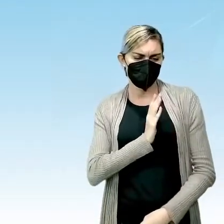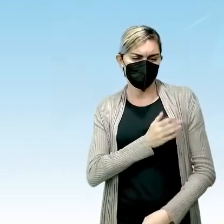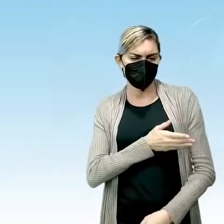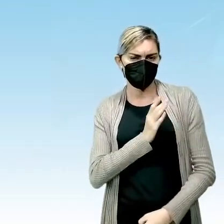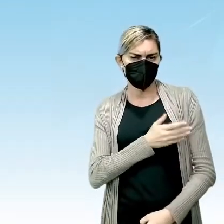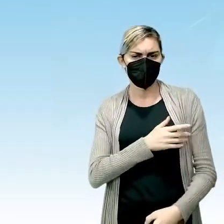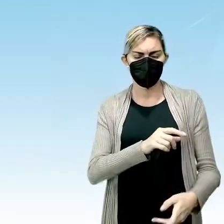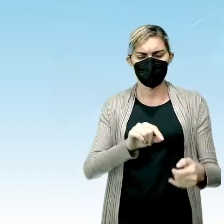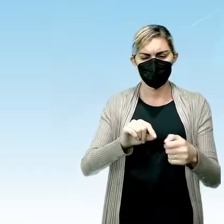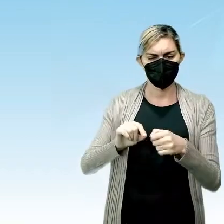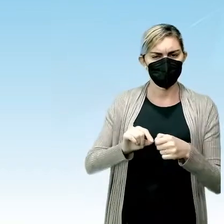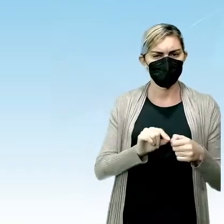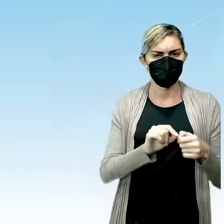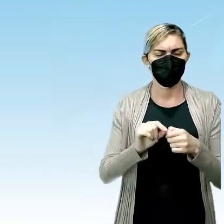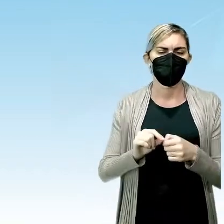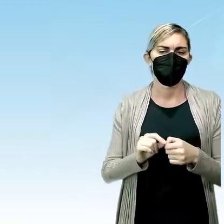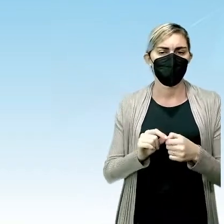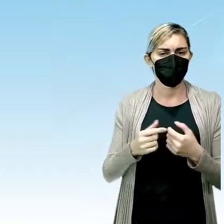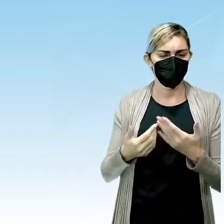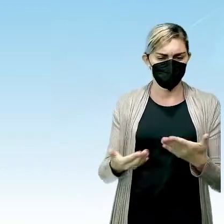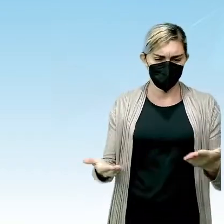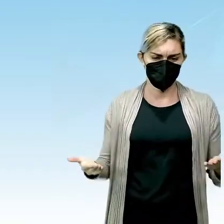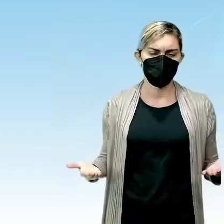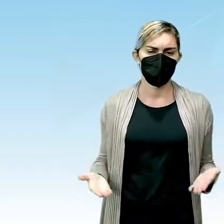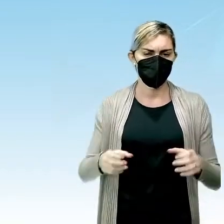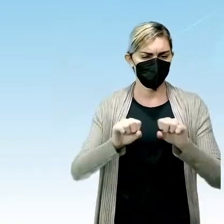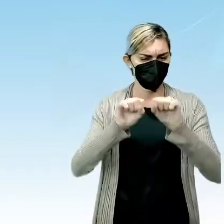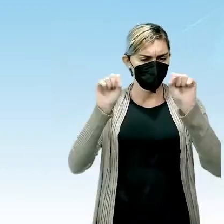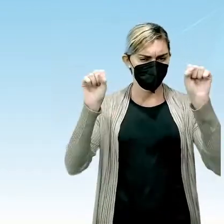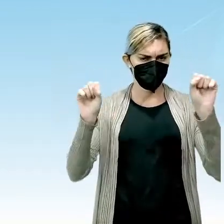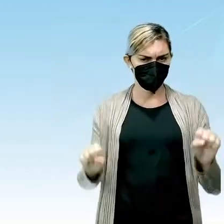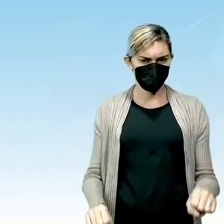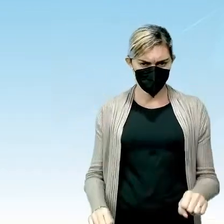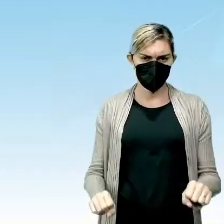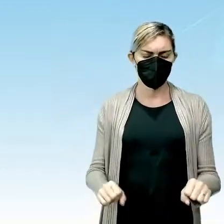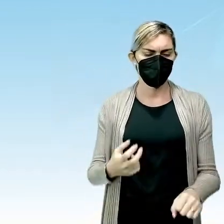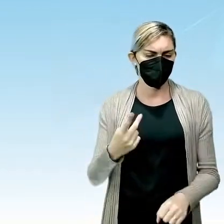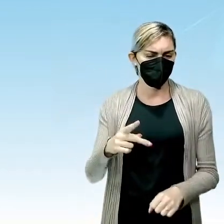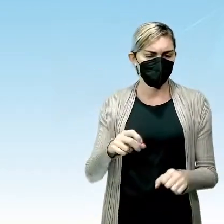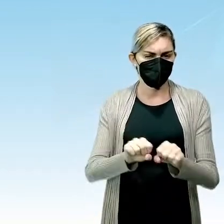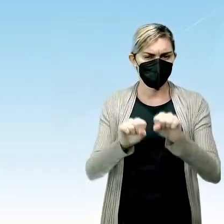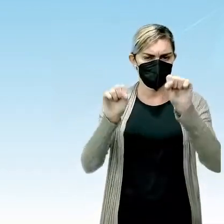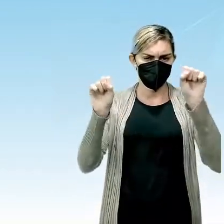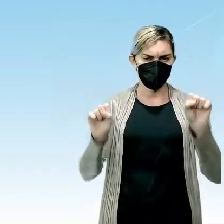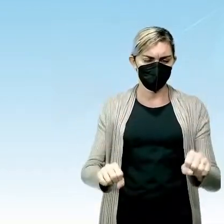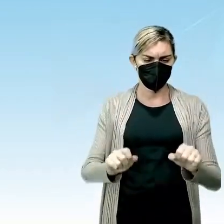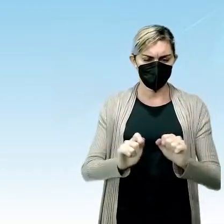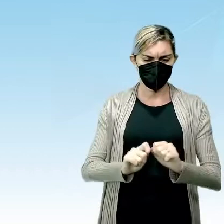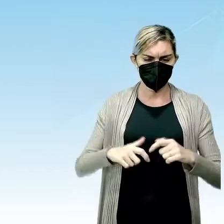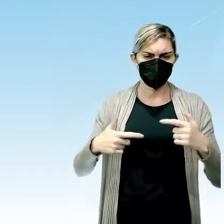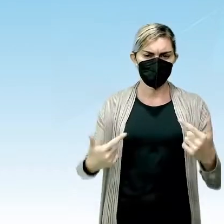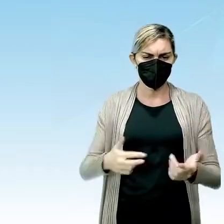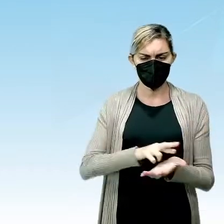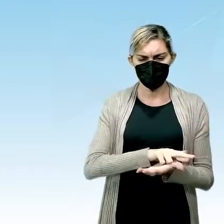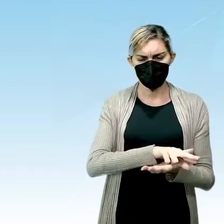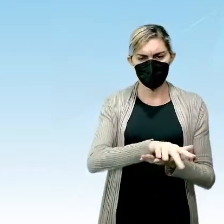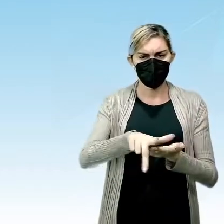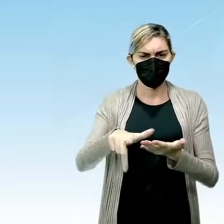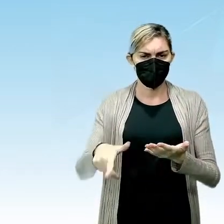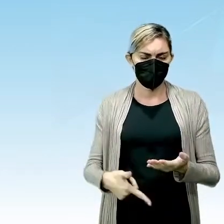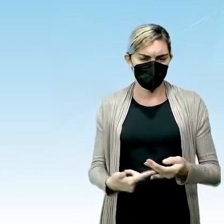aquele conjunto de órgãos que irão formar os sistemas. E esses sistemas, é lógico que existem vários sistemas que irão